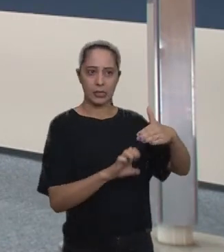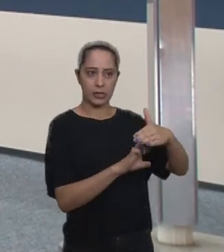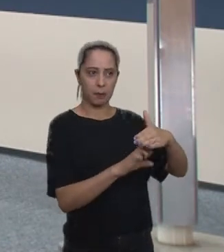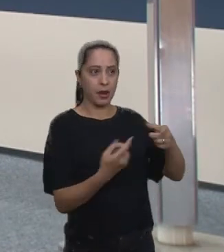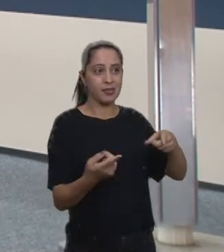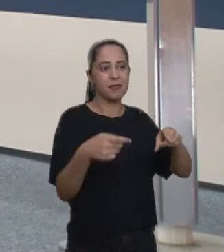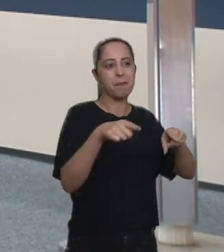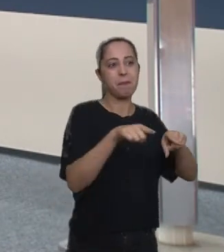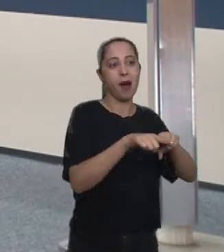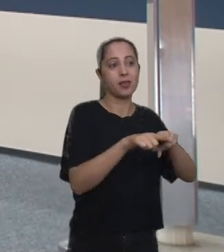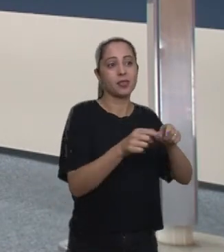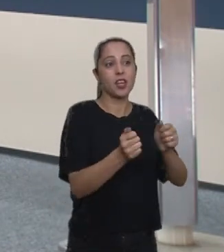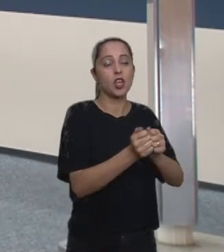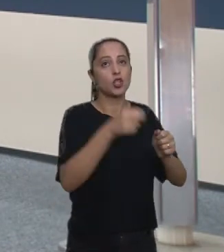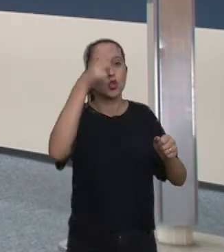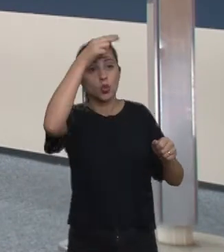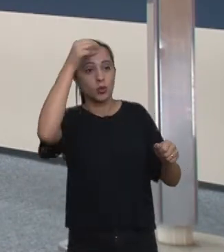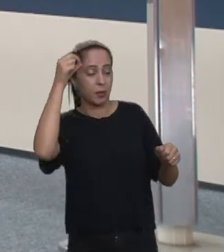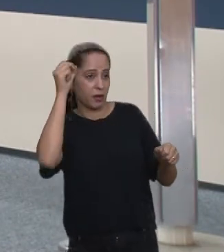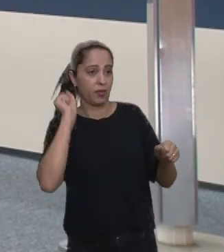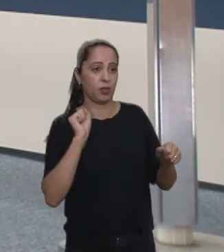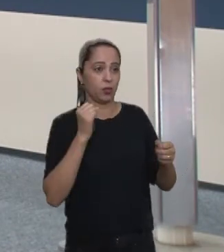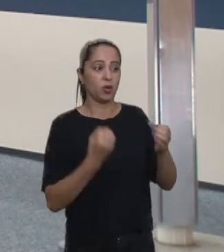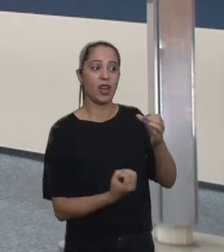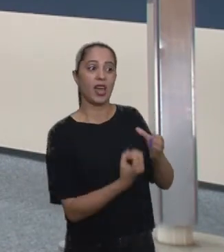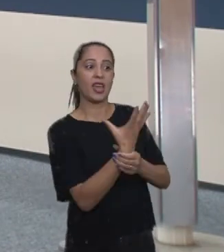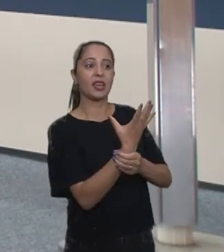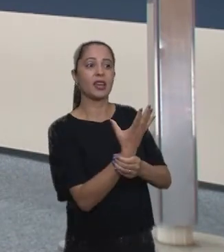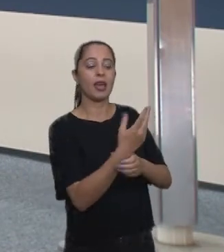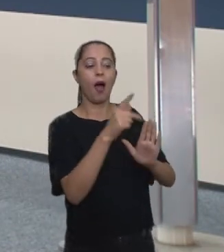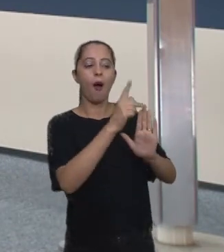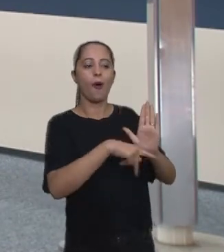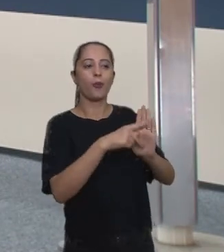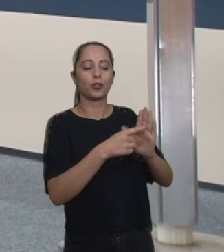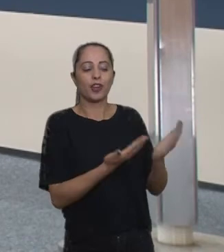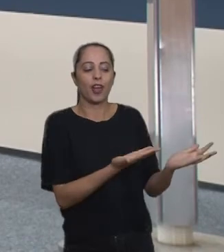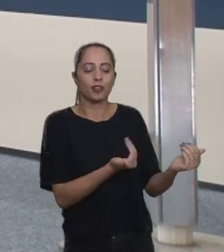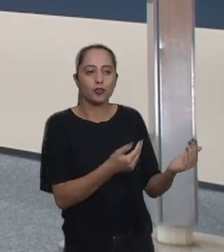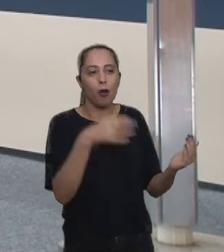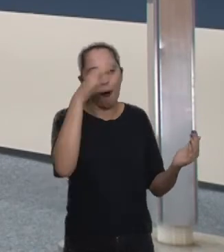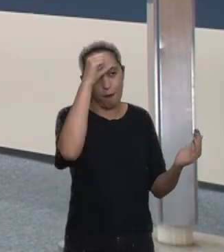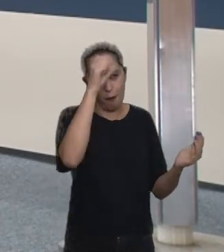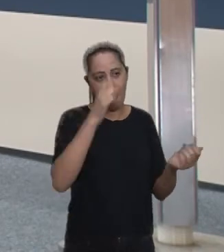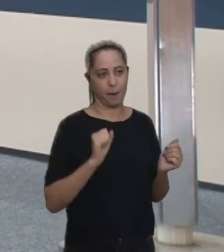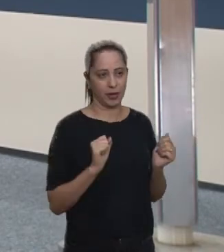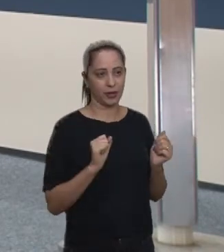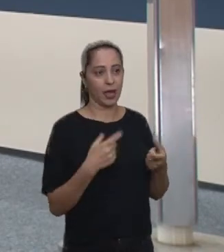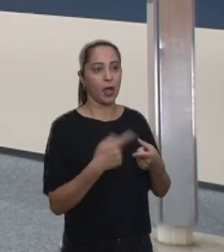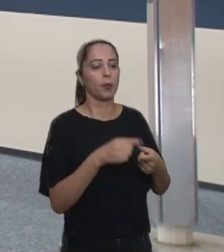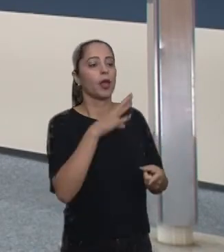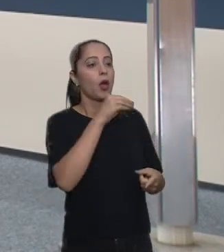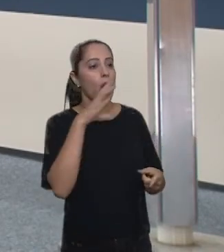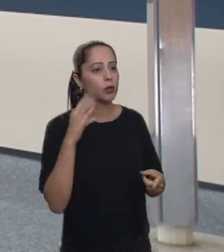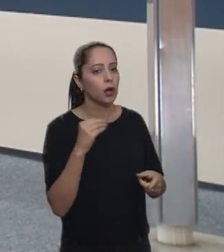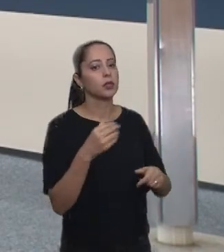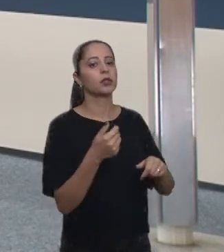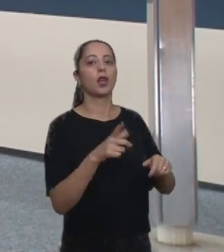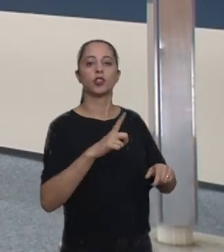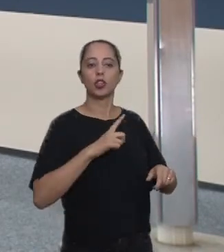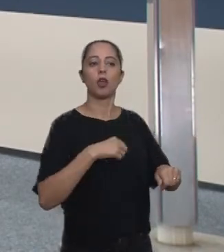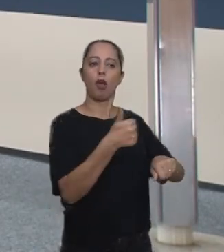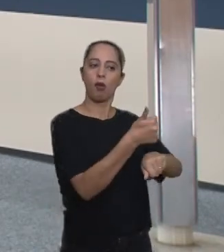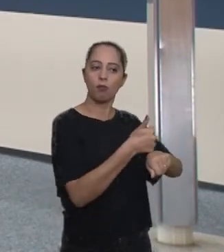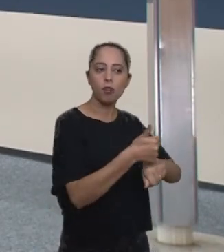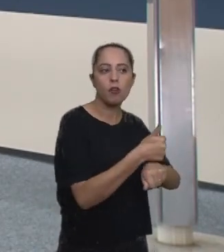município para que a gente tenha implementado o Jovem Aprendiz, porque aí os adolescentes vão ter uma qualificação, vão ter